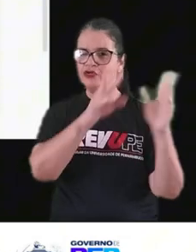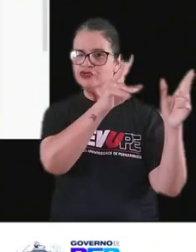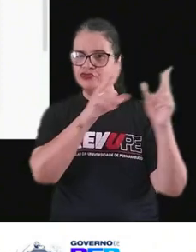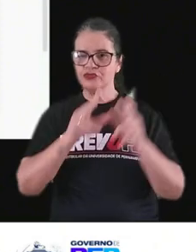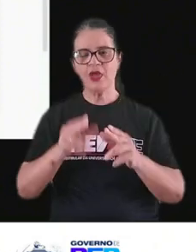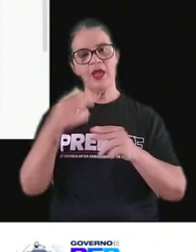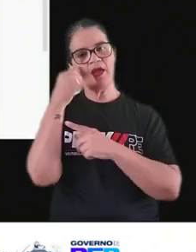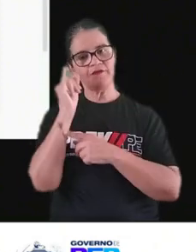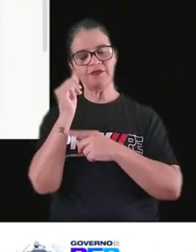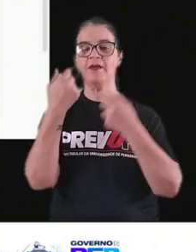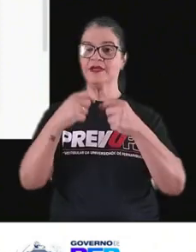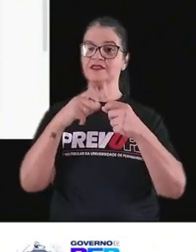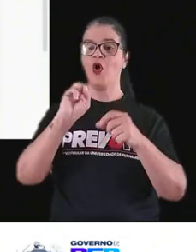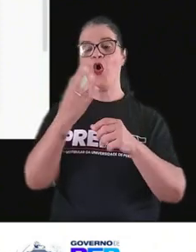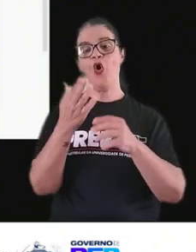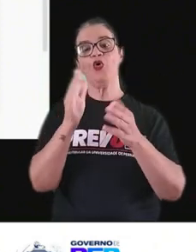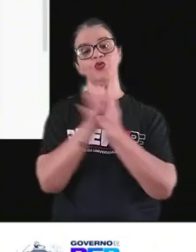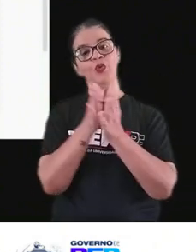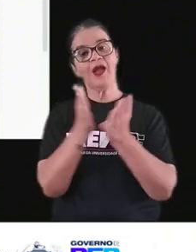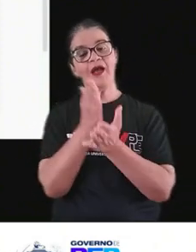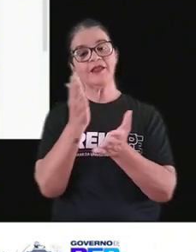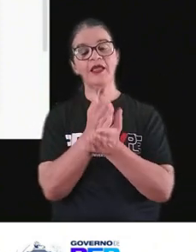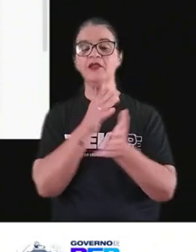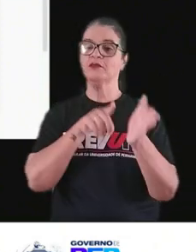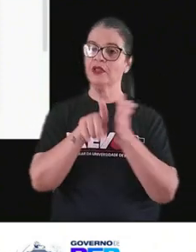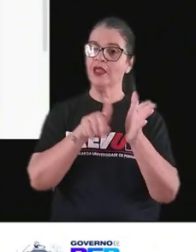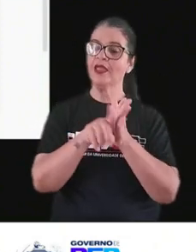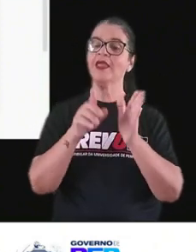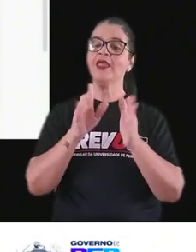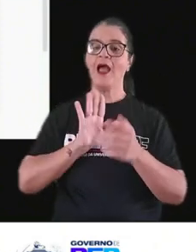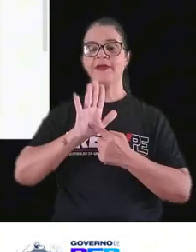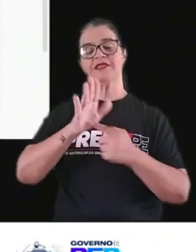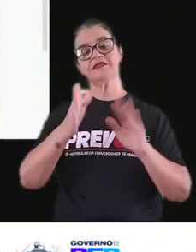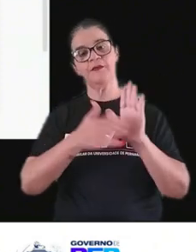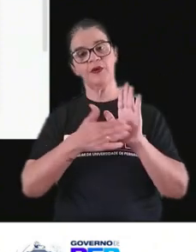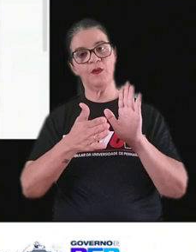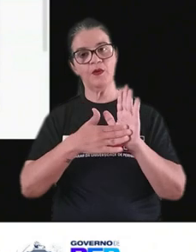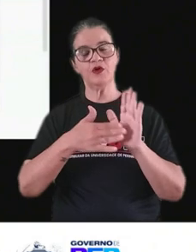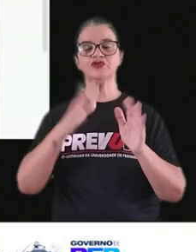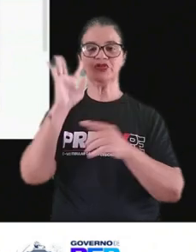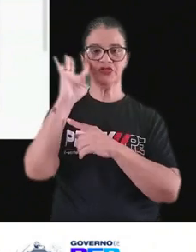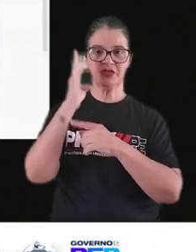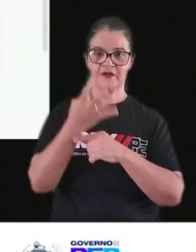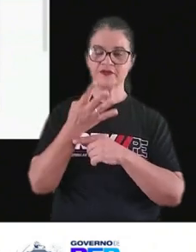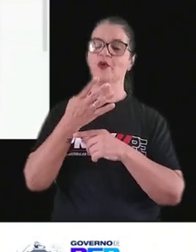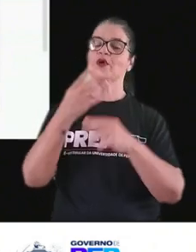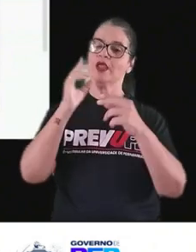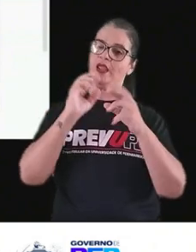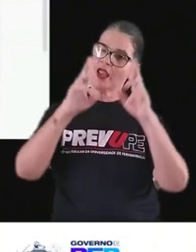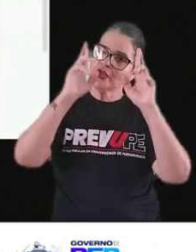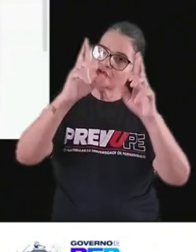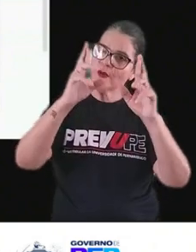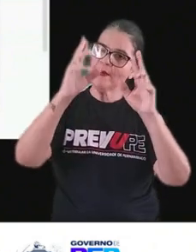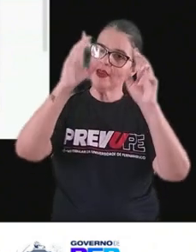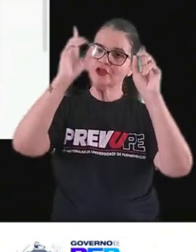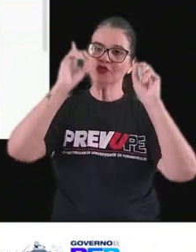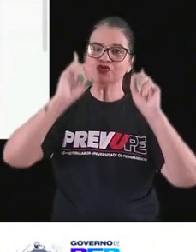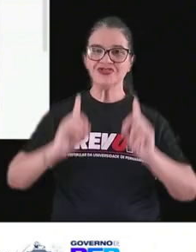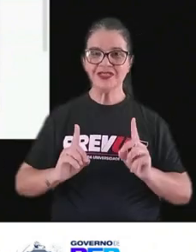ou do caderno de questões e apresentar propostas de intervenção que respeitem os direitos humanos